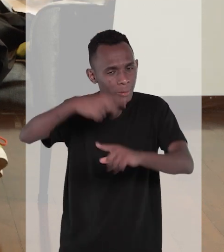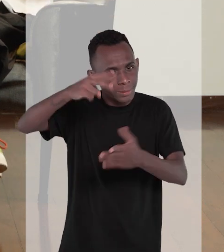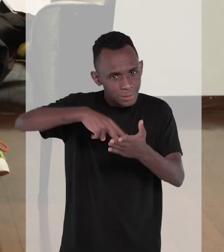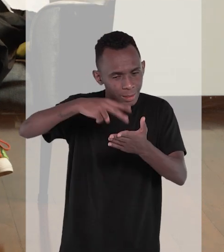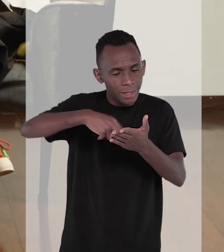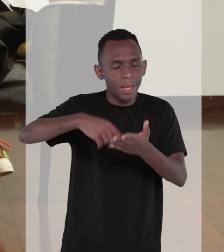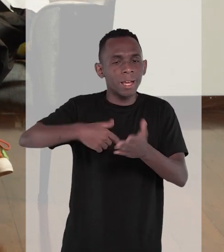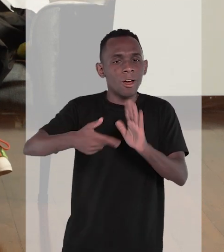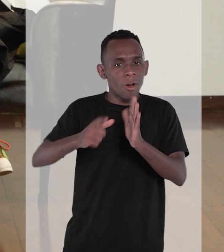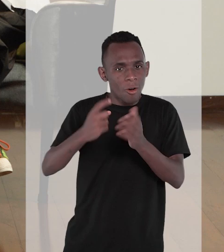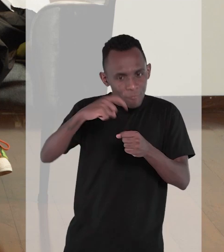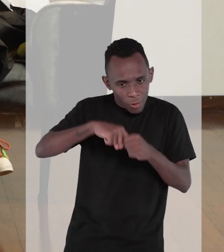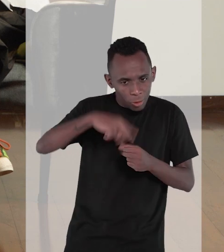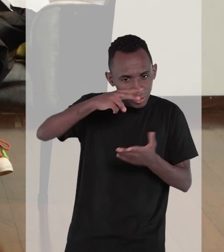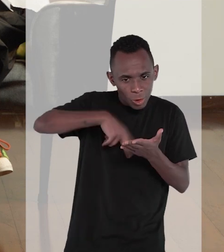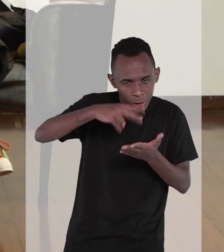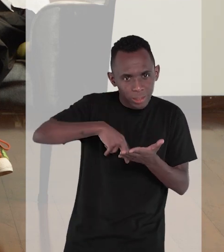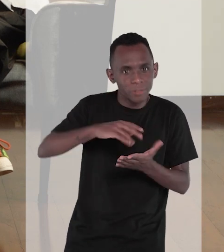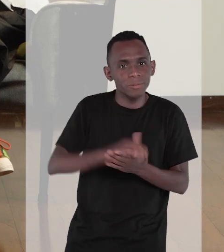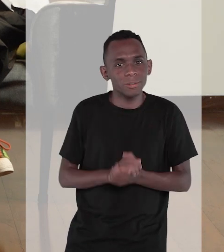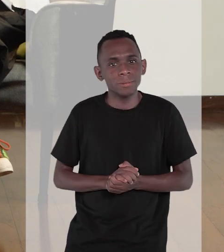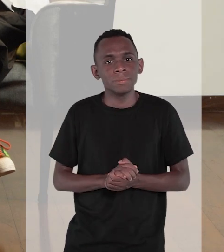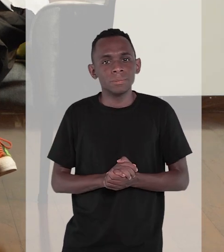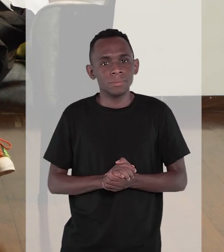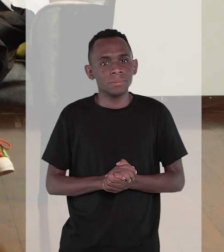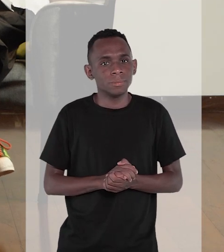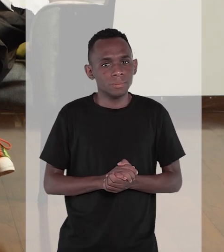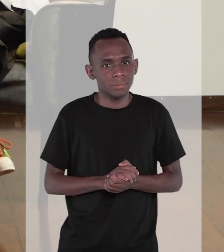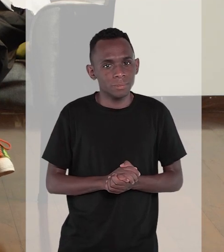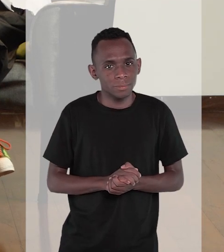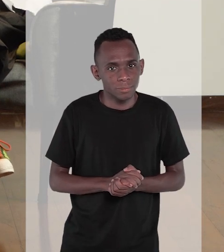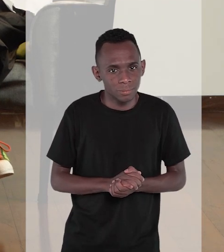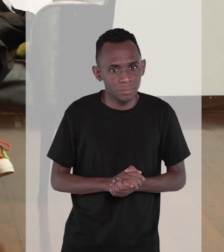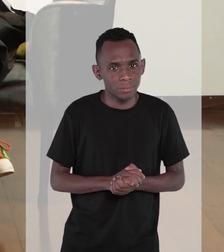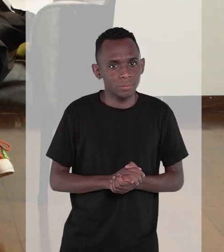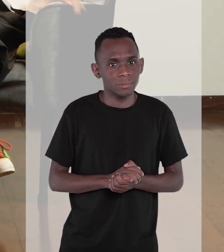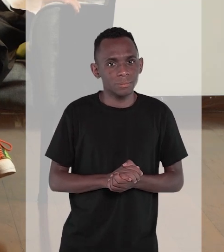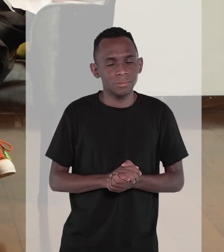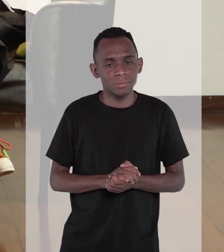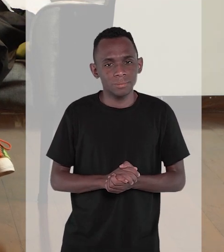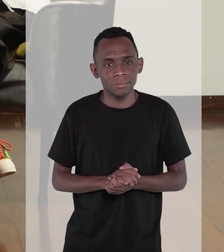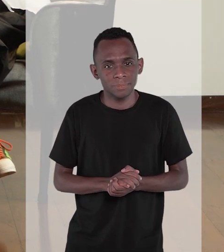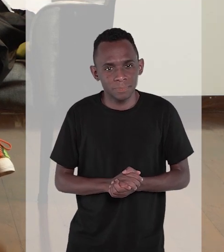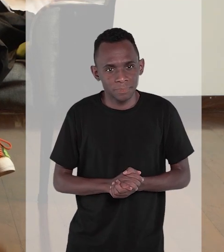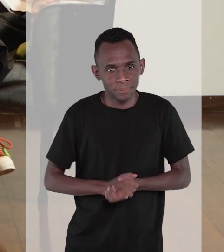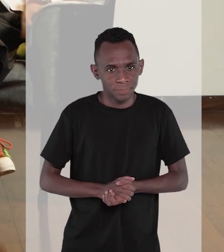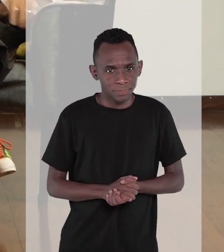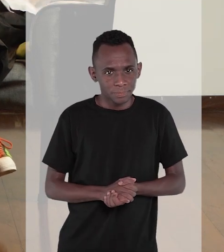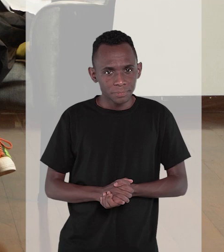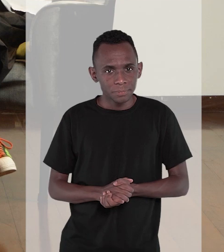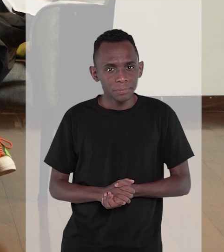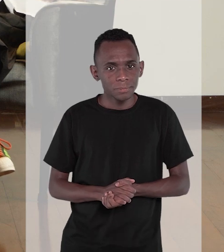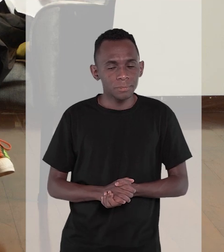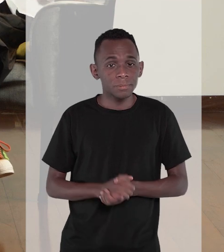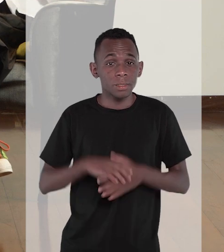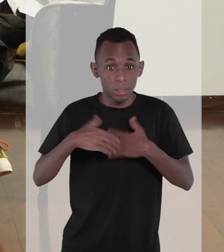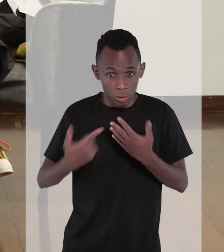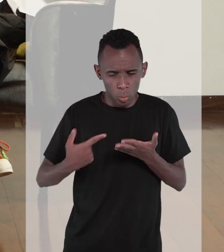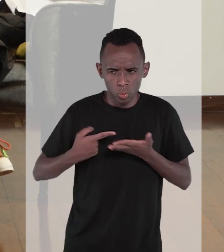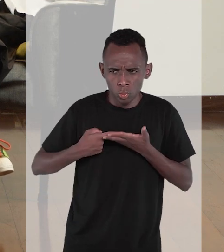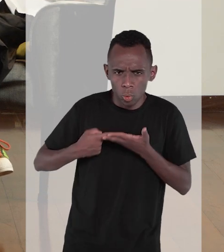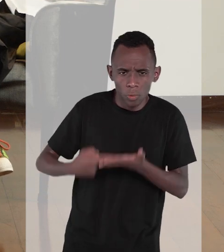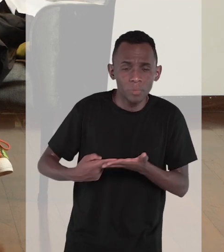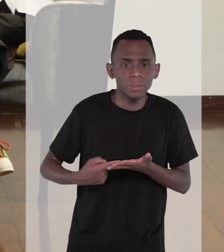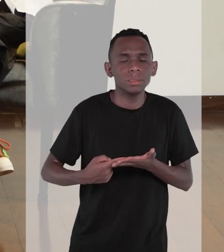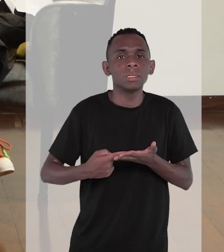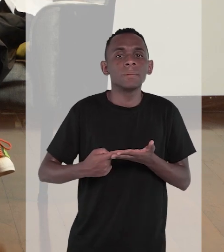Depois leia. Boa demais. Isso é uma amiga. Rodrigo Lacerda vai ter uma síncope ouvindo isso do você.